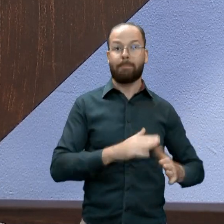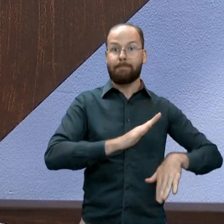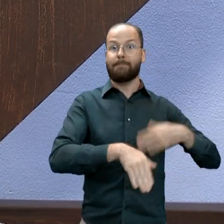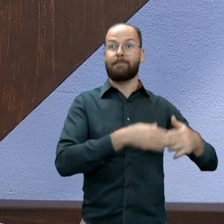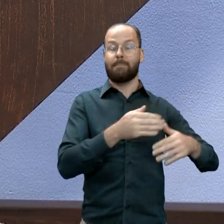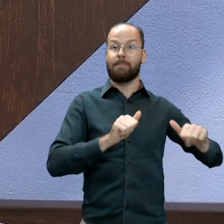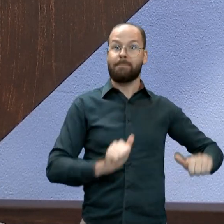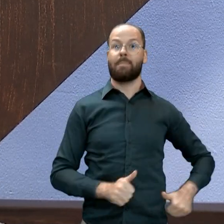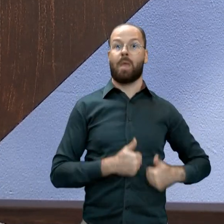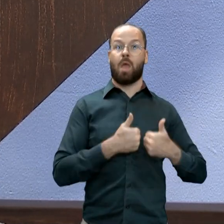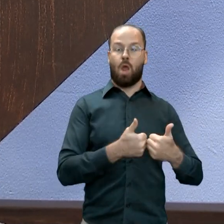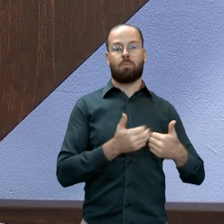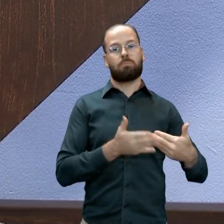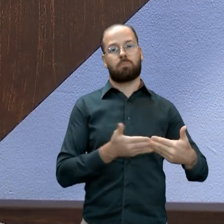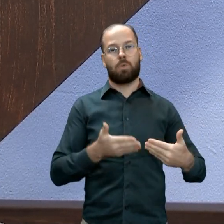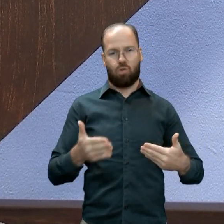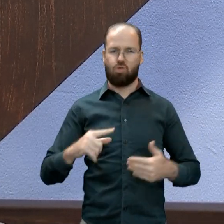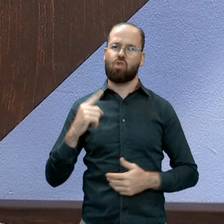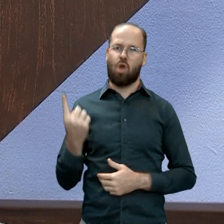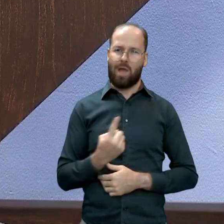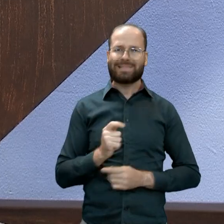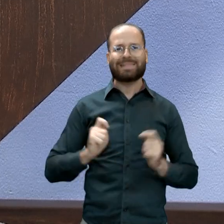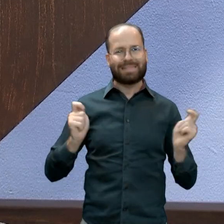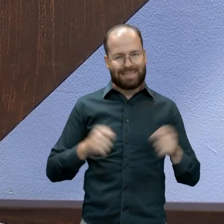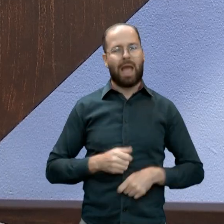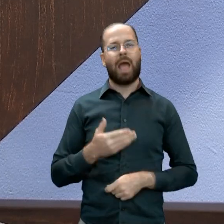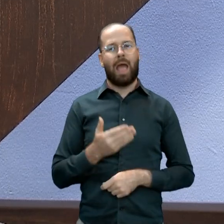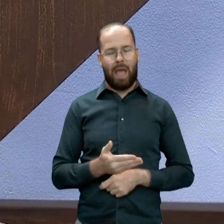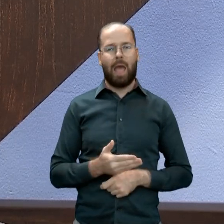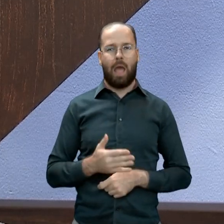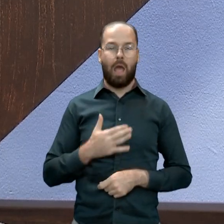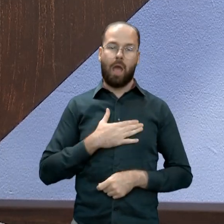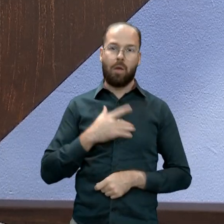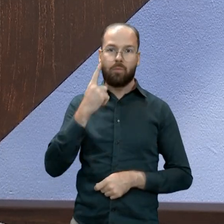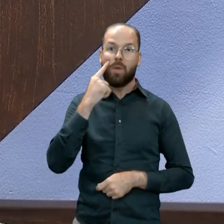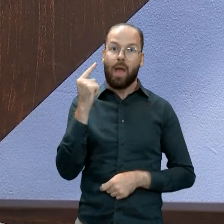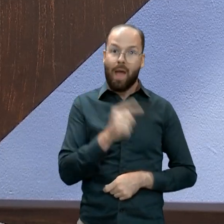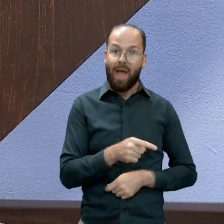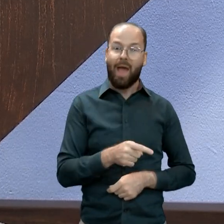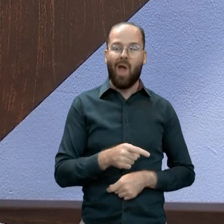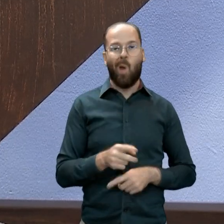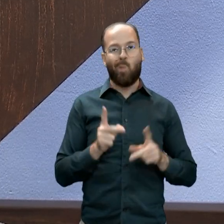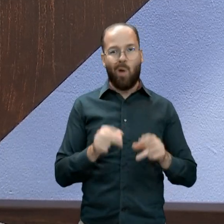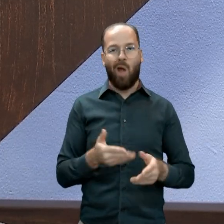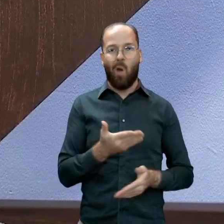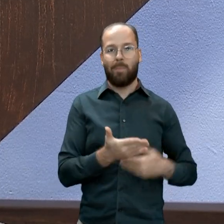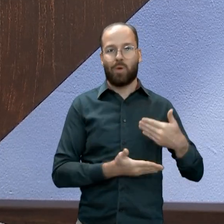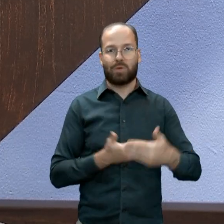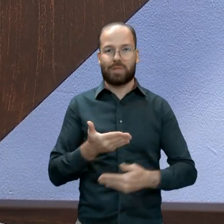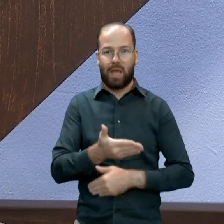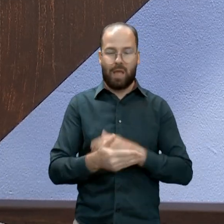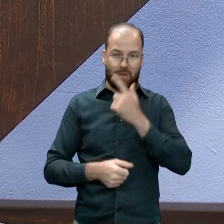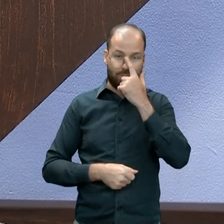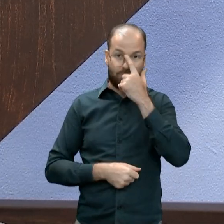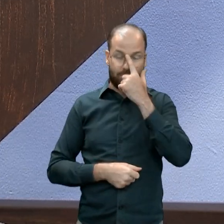diante. E a gente tem condições disso quando analisa esse processo. E aí eu acho que